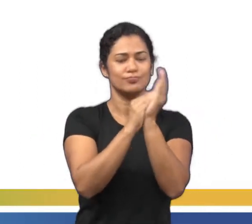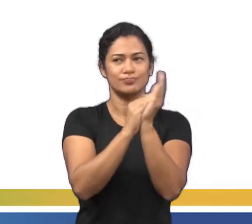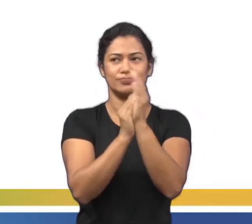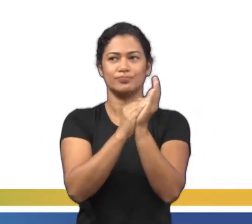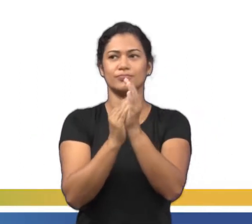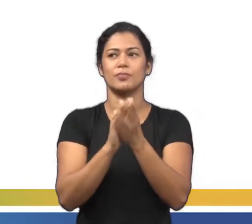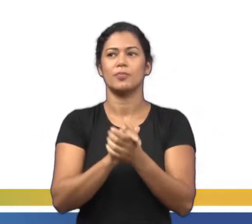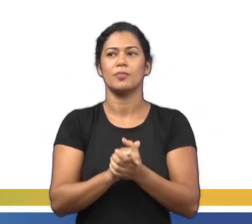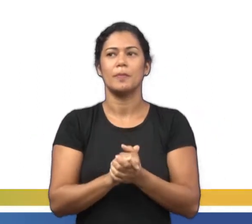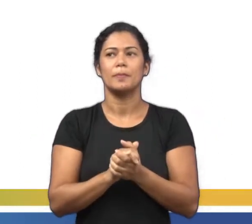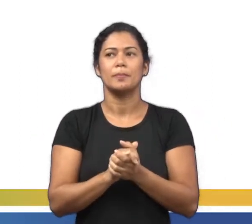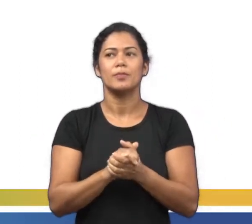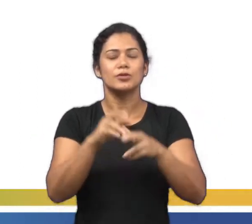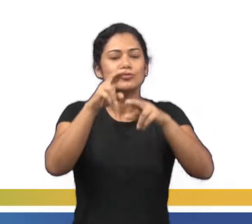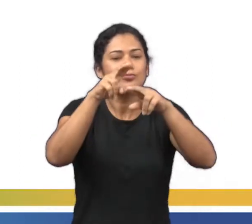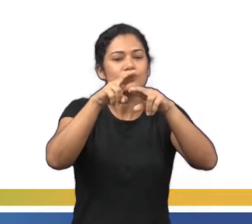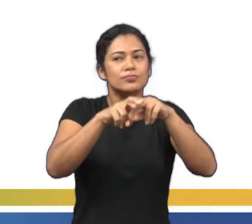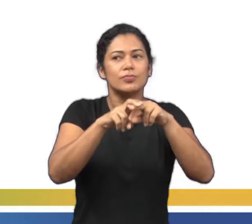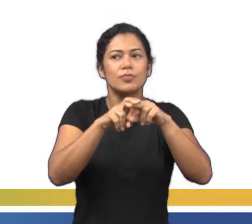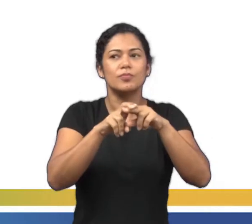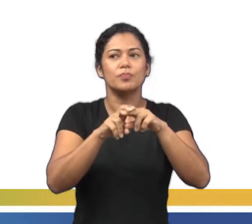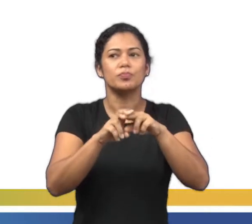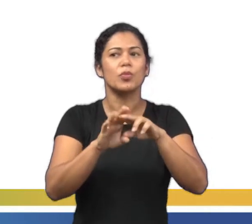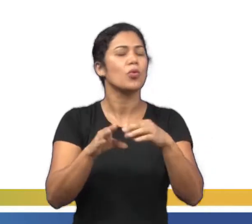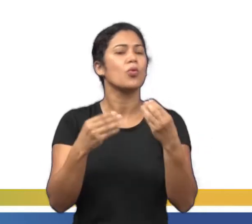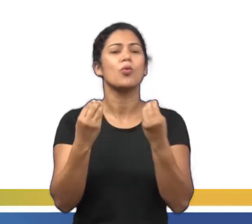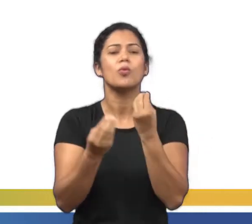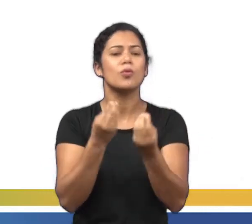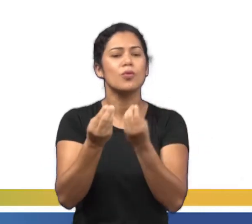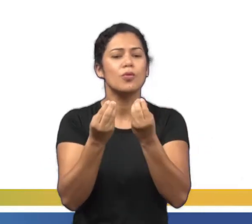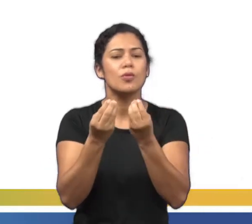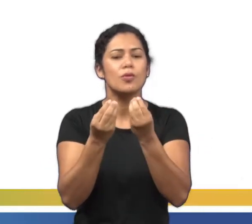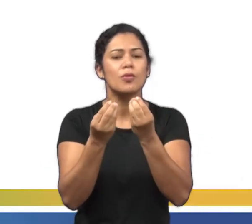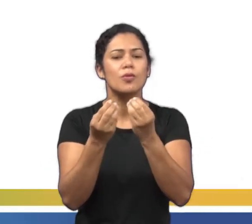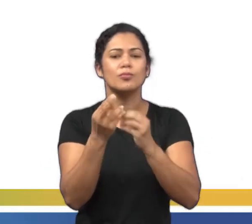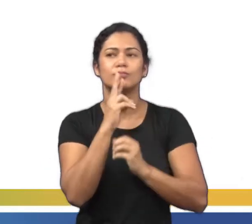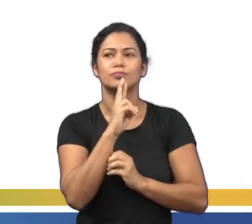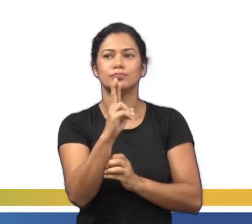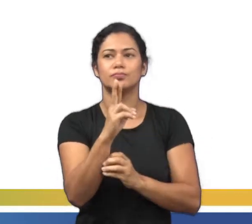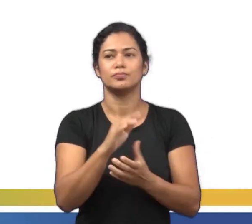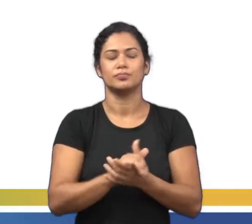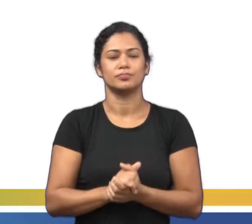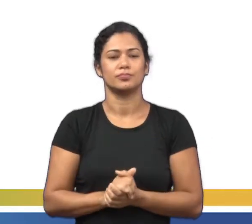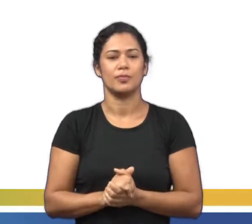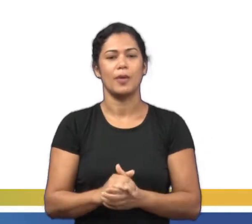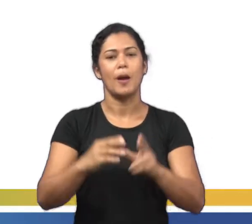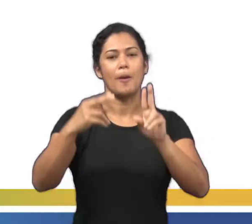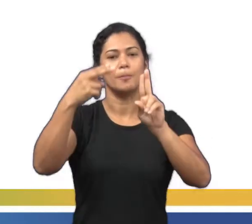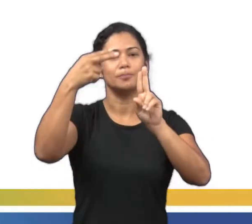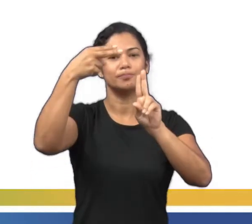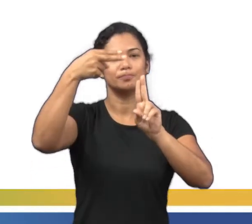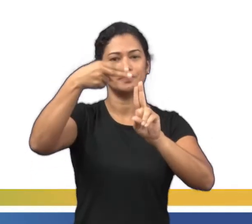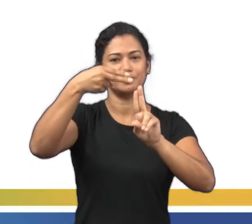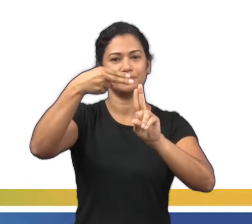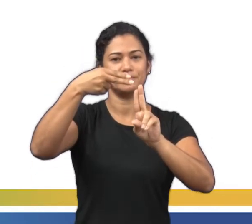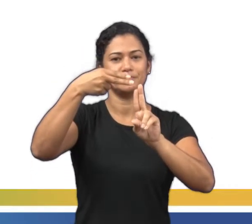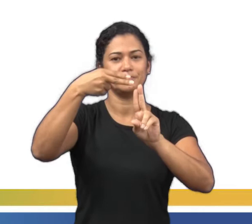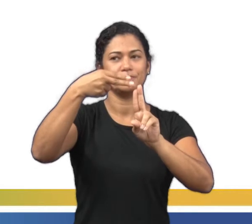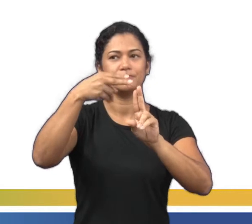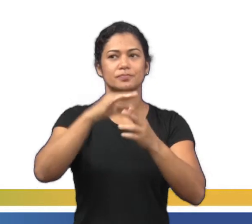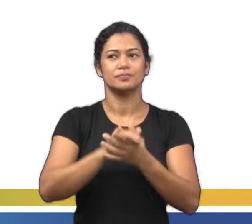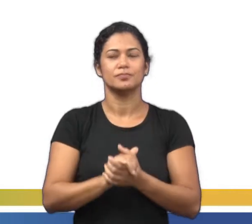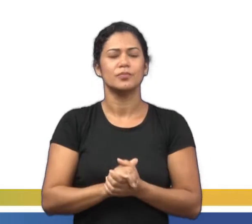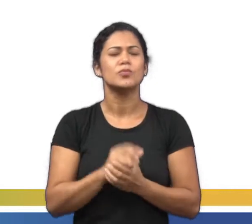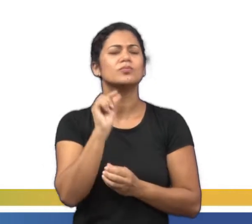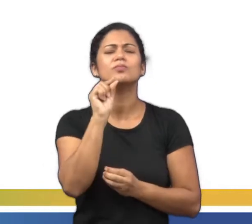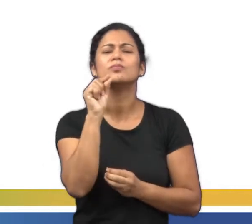precisamos utilizar conhecimentos de potenciação. Vamos lá. O que é a potência?